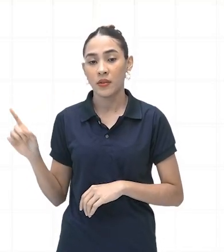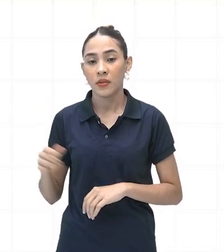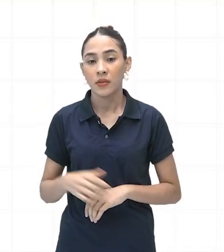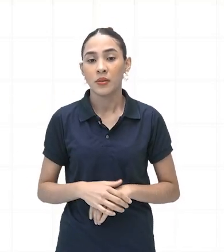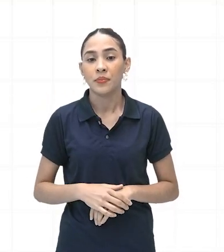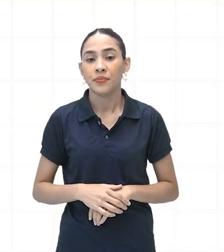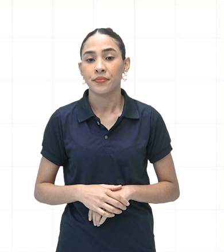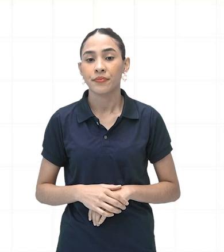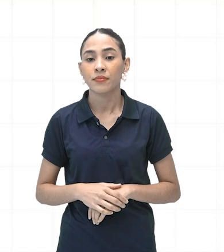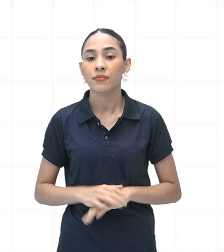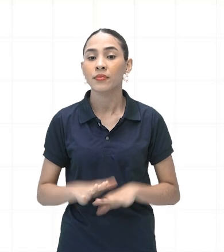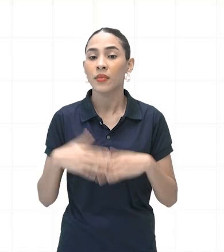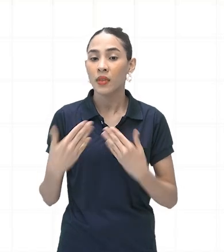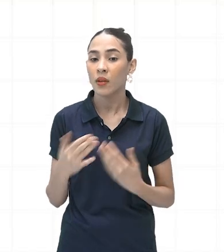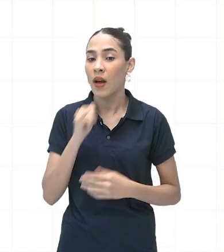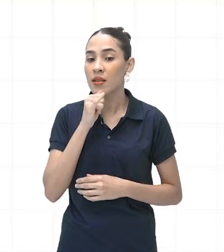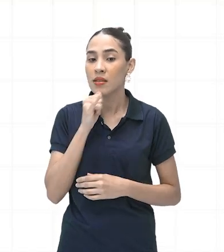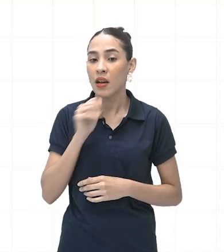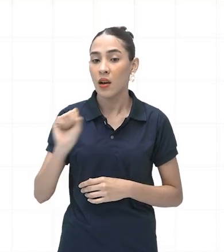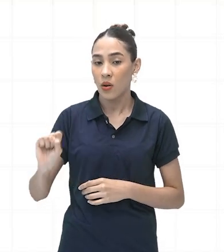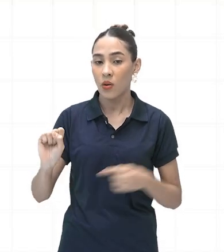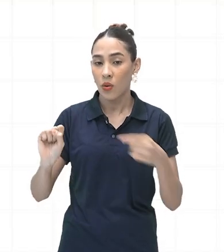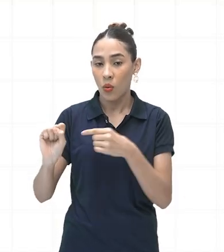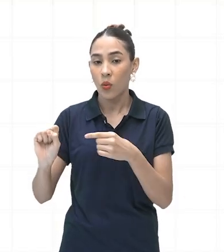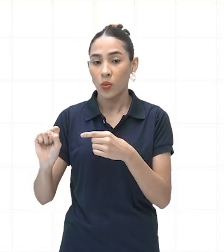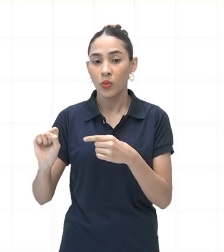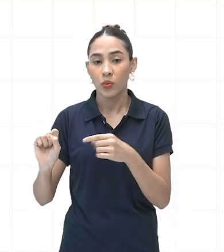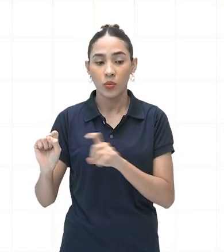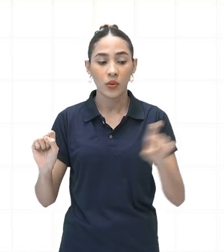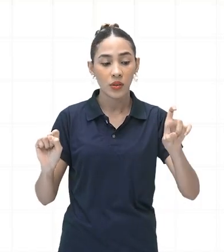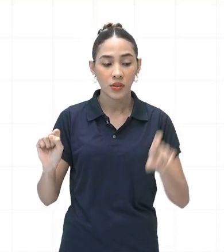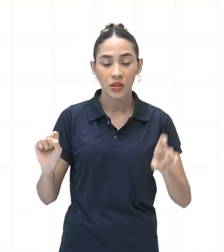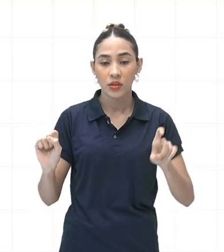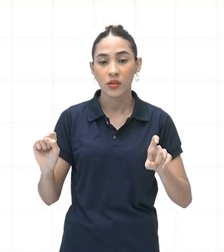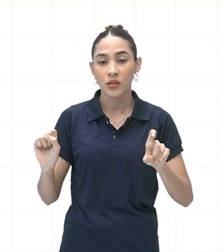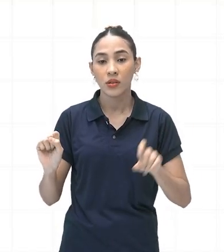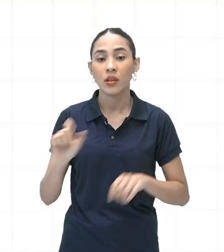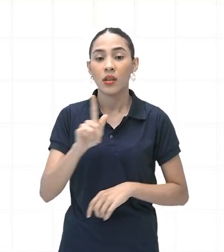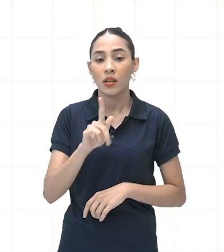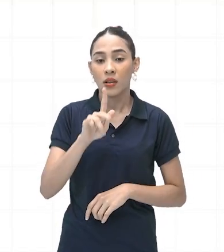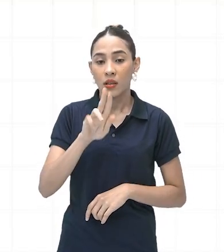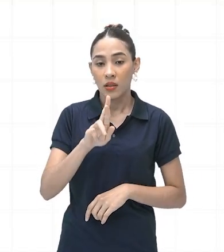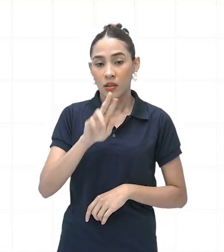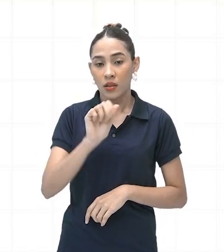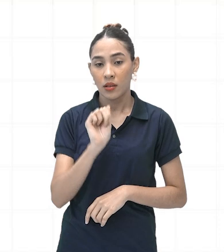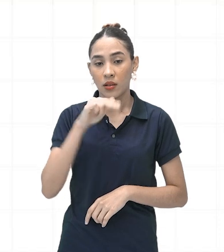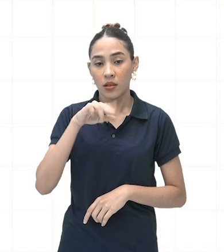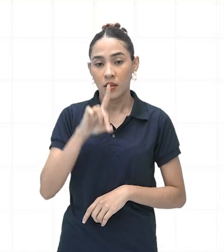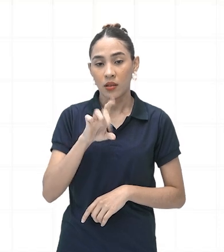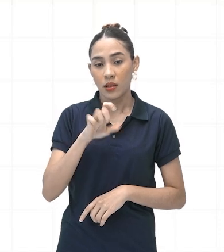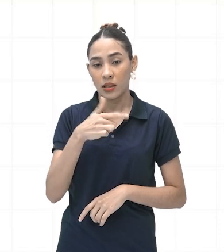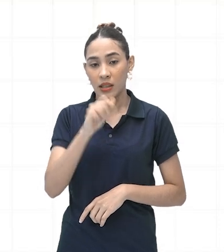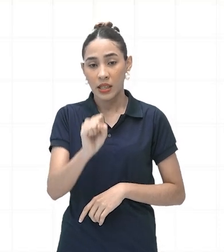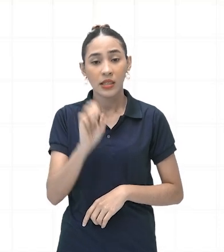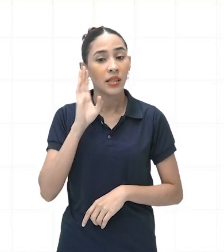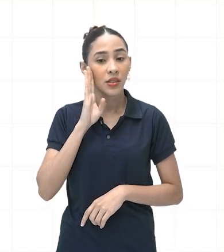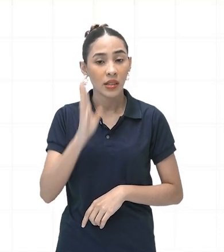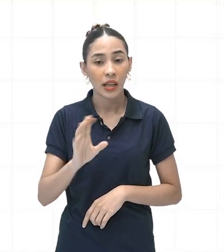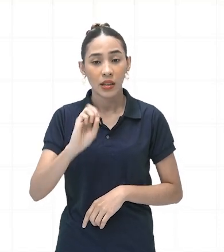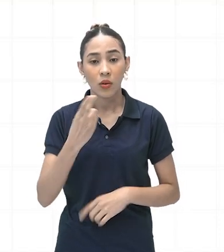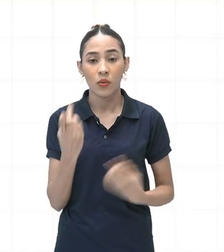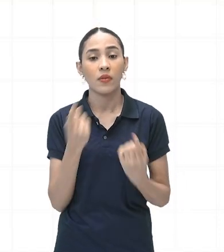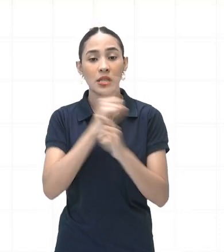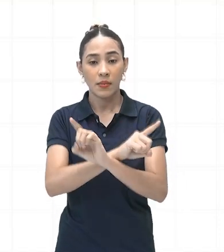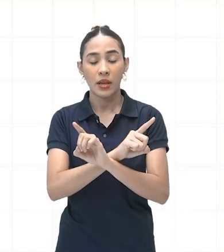farinha. Então, 8 vai ter X. E essas grandezas, elas são direto ou inversamente